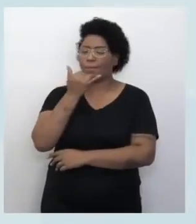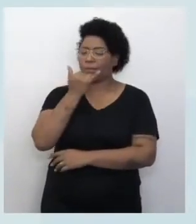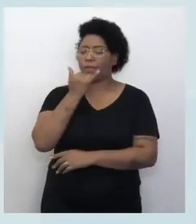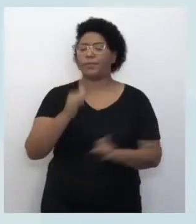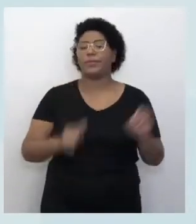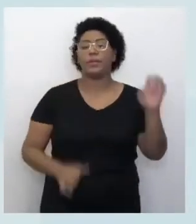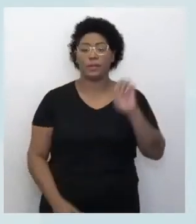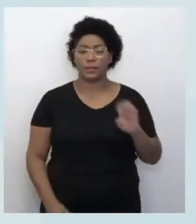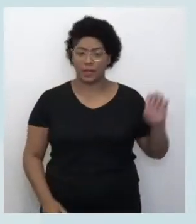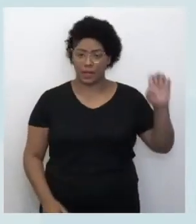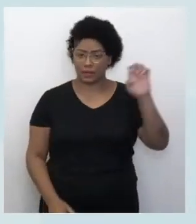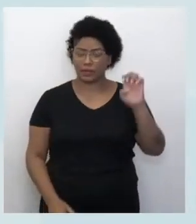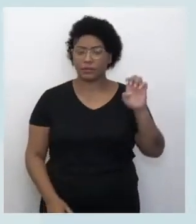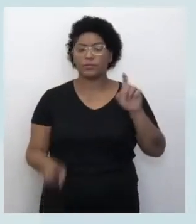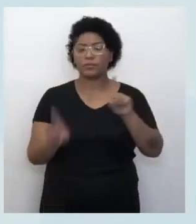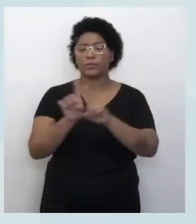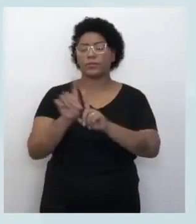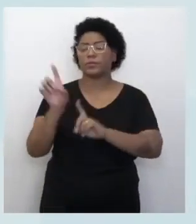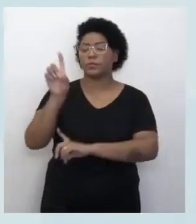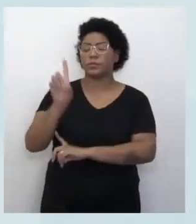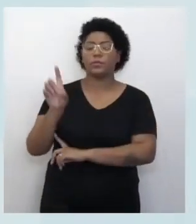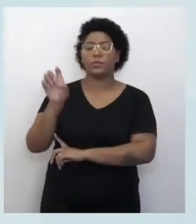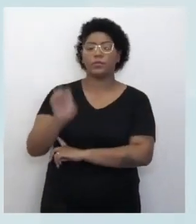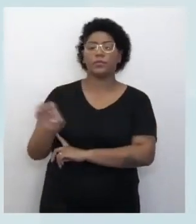os reagentes, à direita nós temos